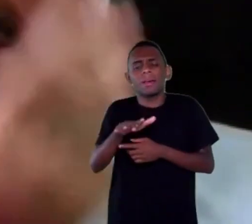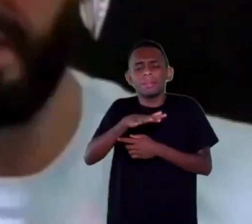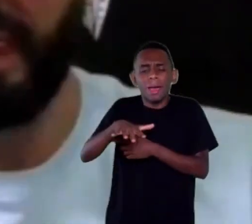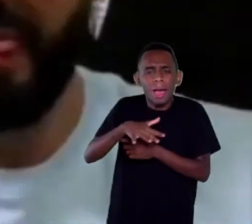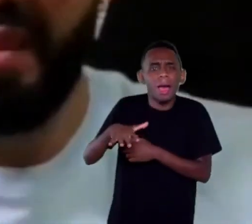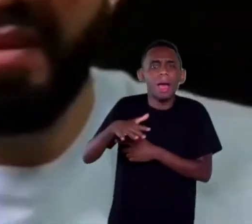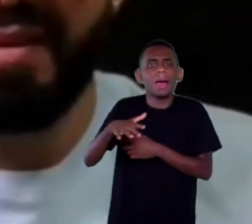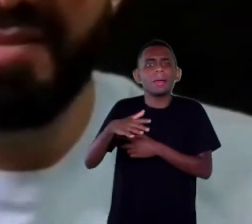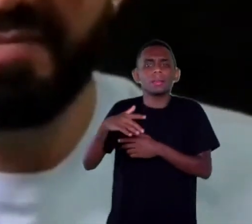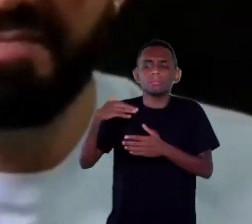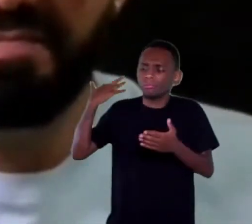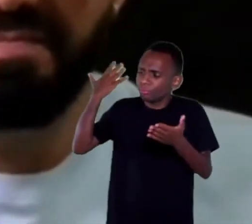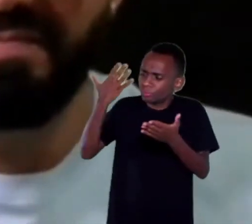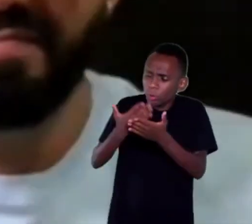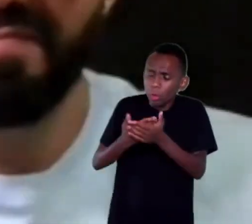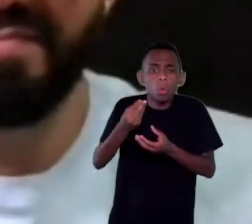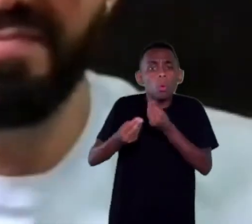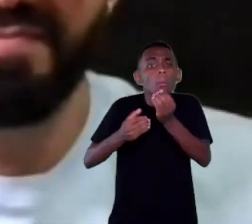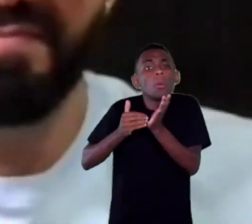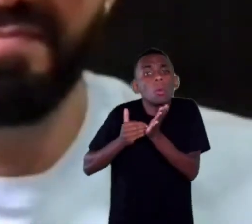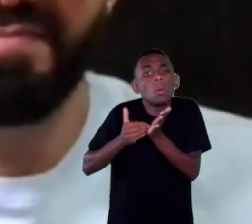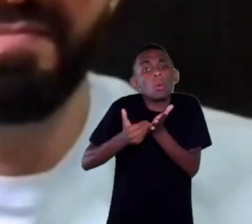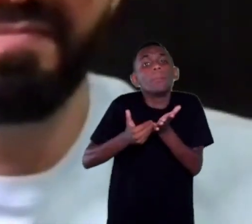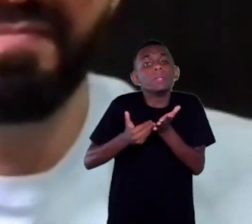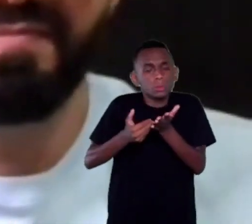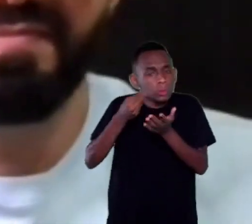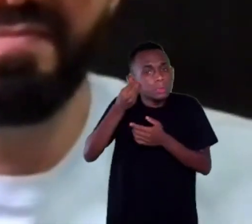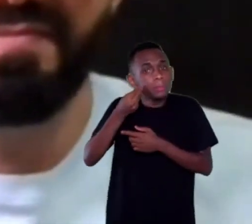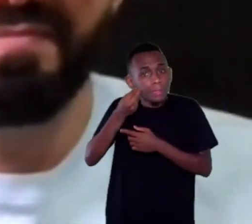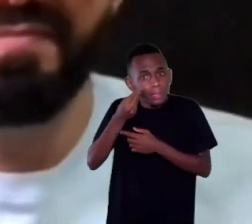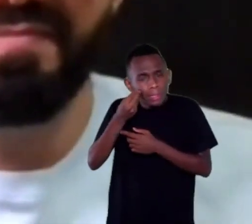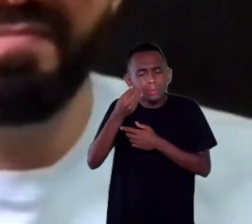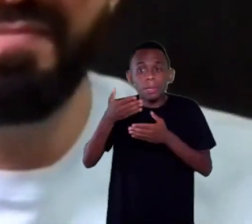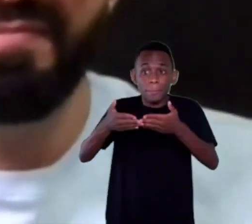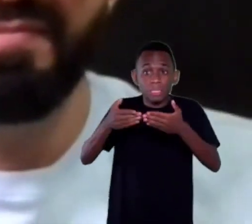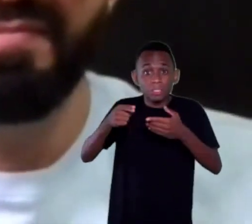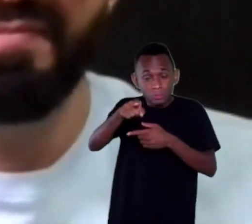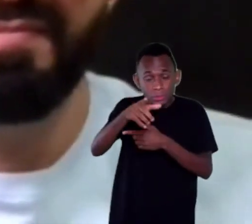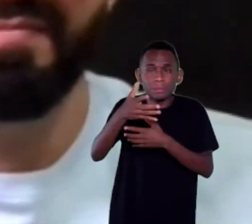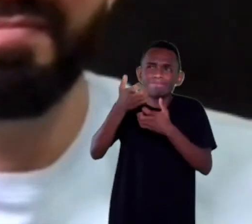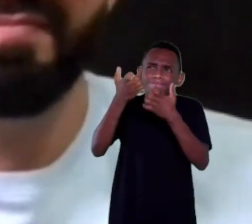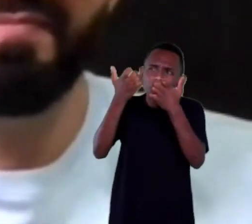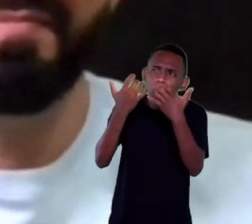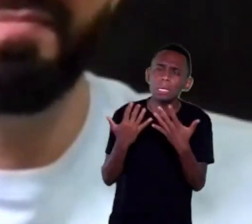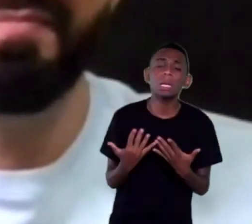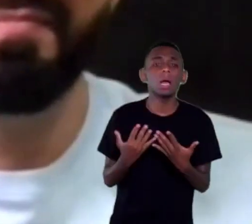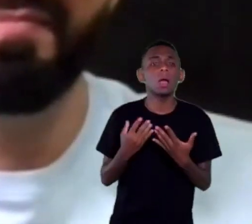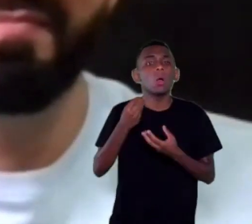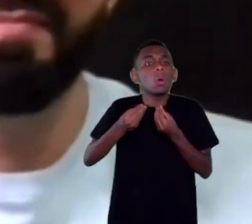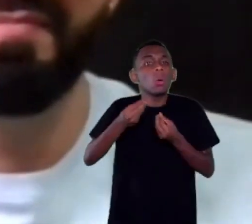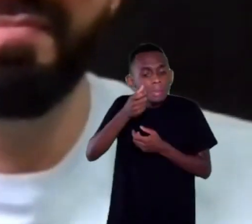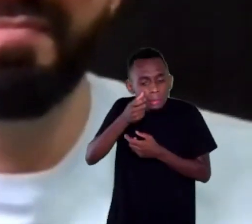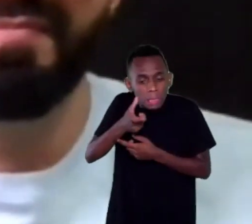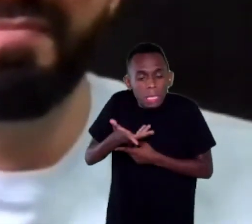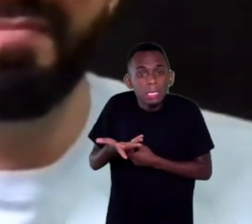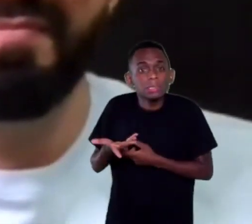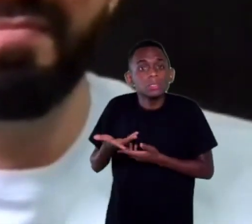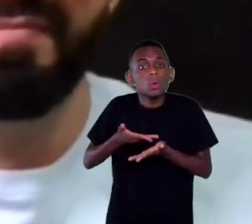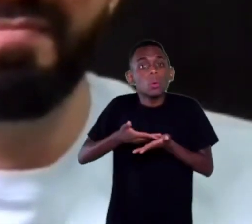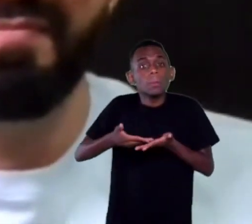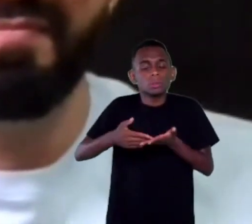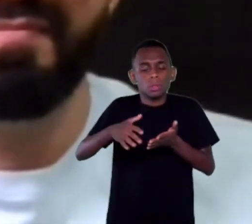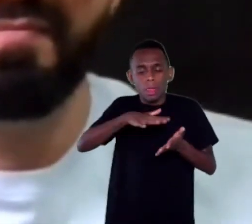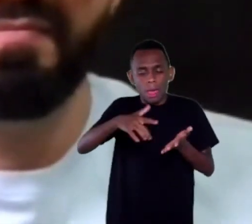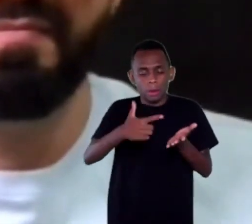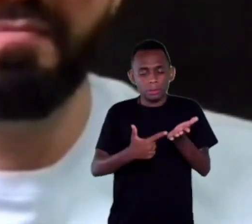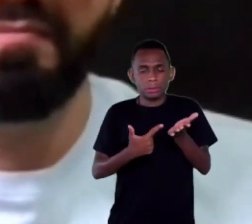ver de onde que tudo isso começou. Começar te pedindo para falar sobre esse seu interesse, né, pela